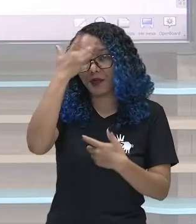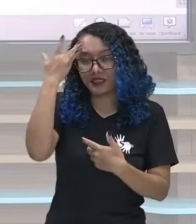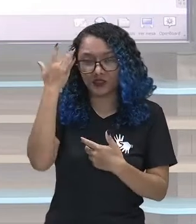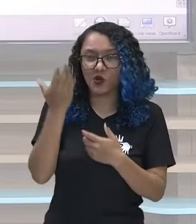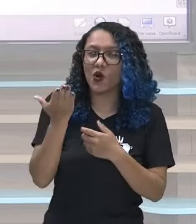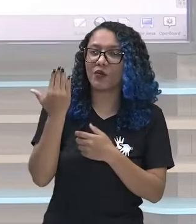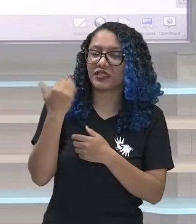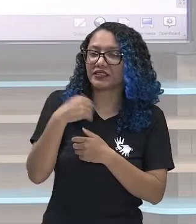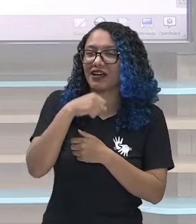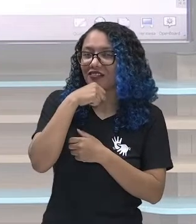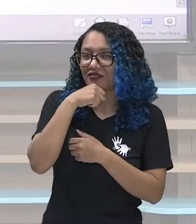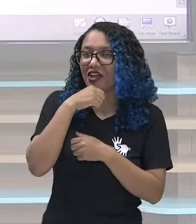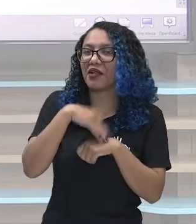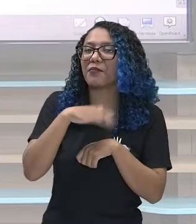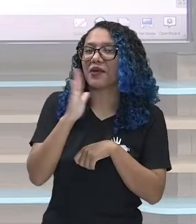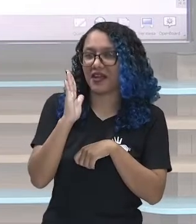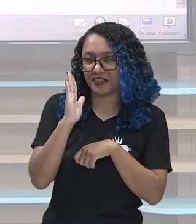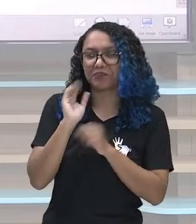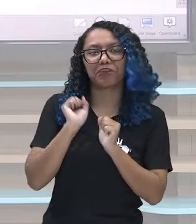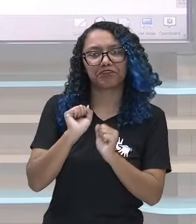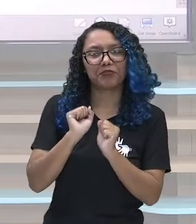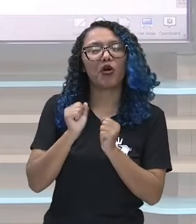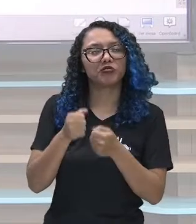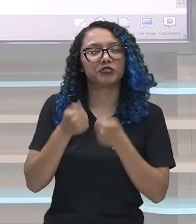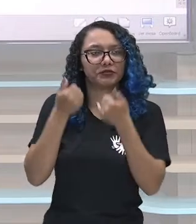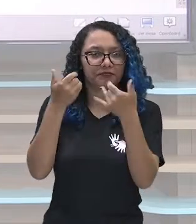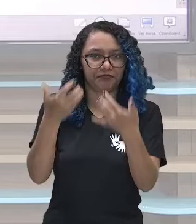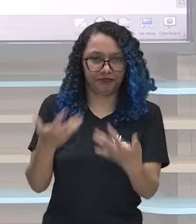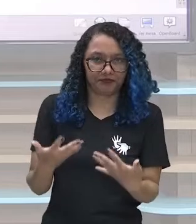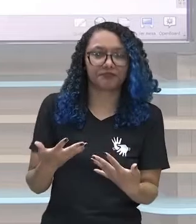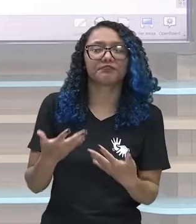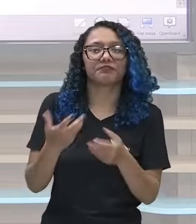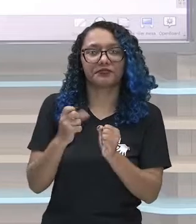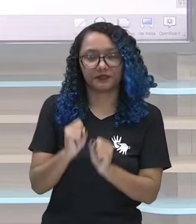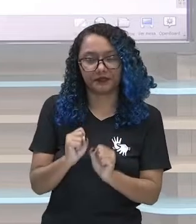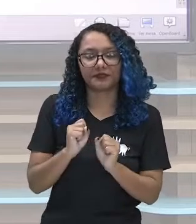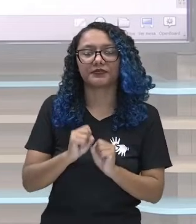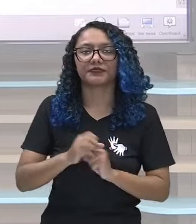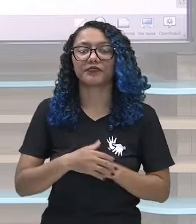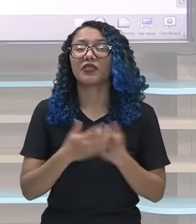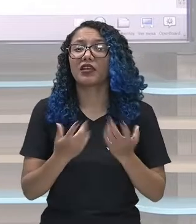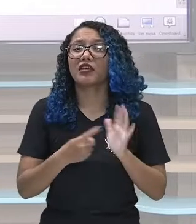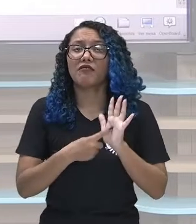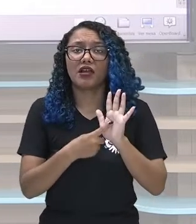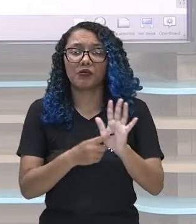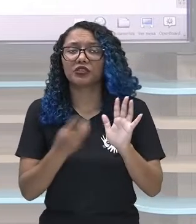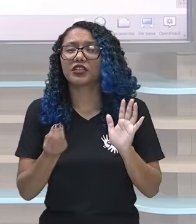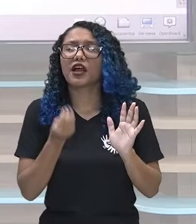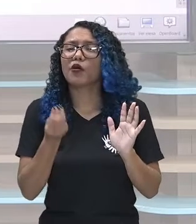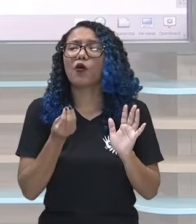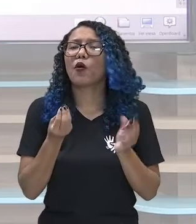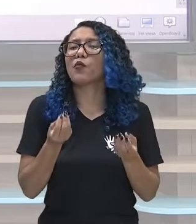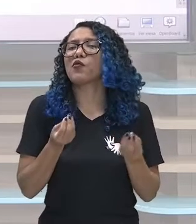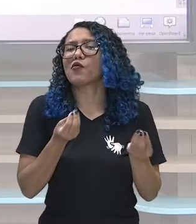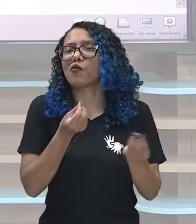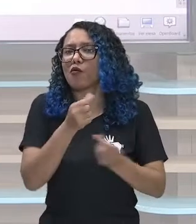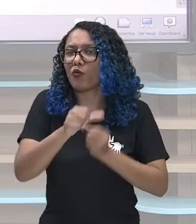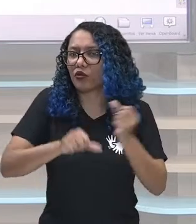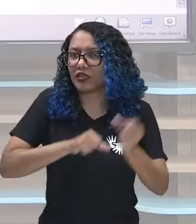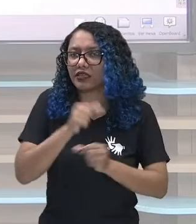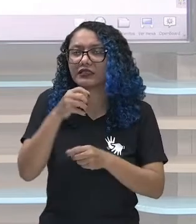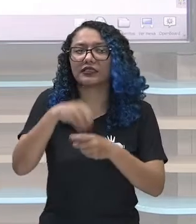nossos avós, os nossos pais. Então, ele vai te demonstrar as mudanças que ocorreram dentro